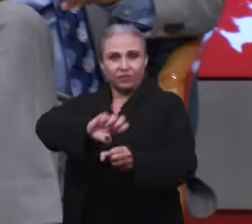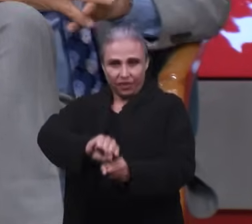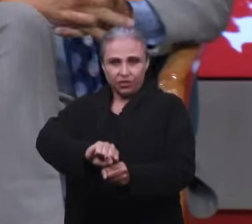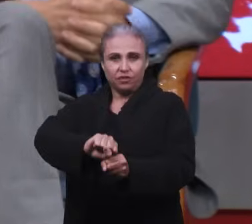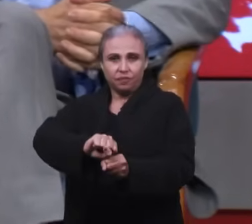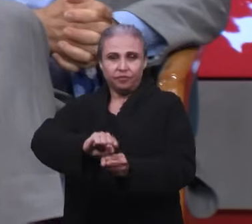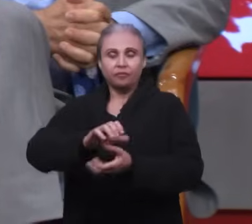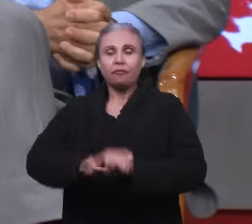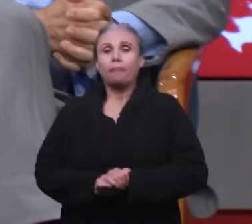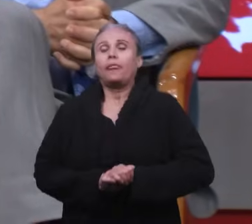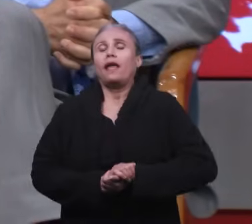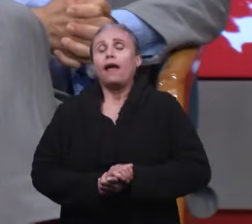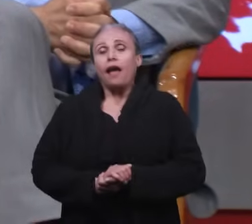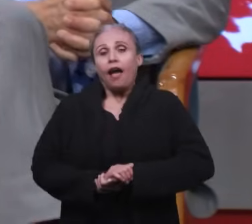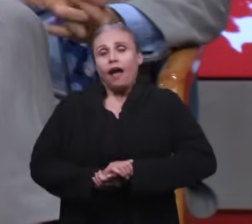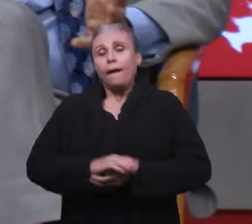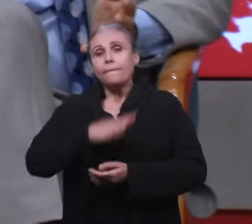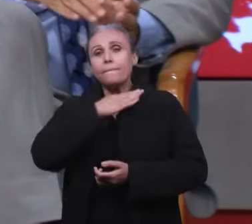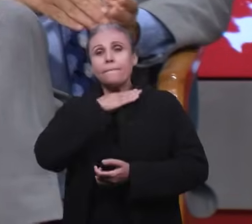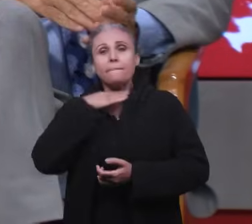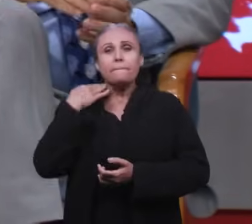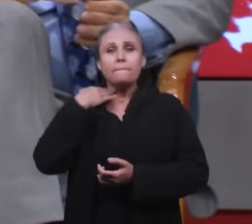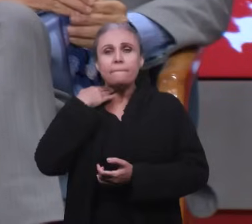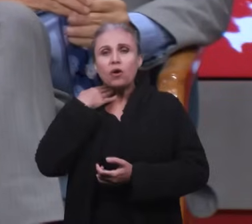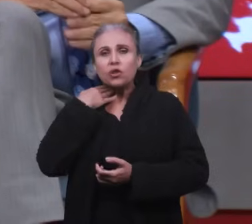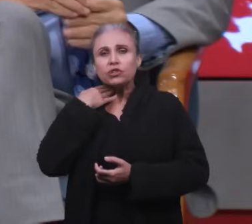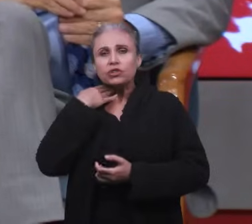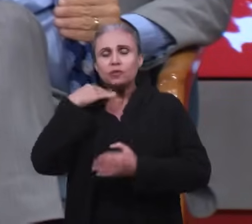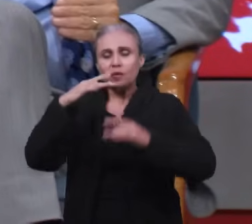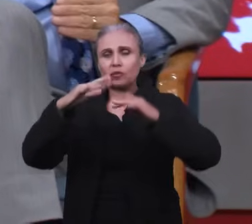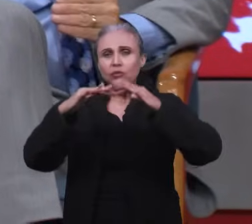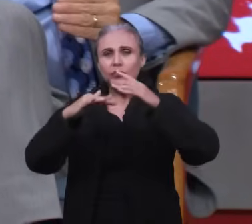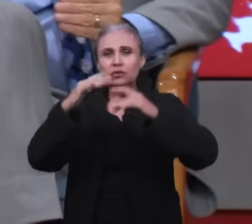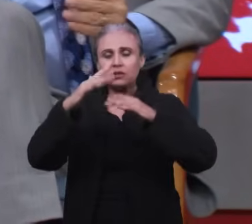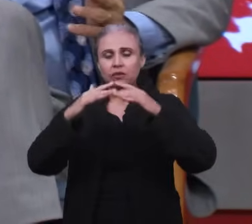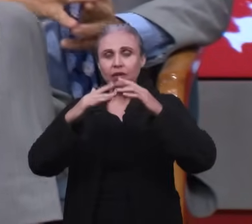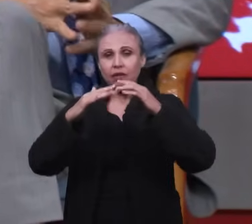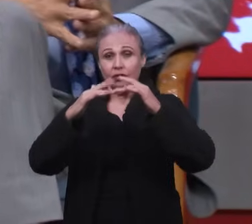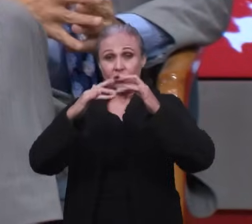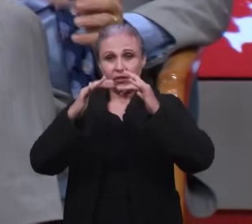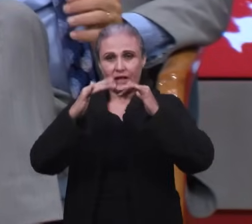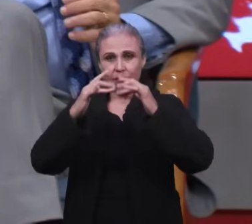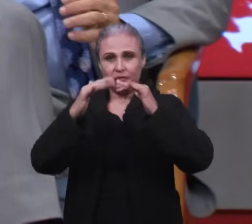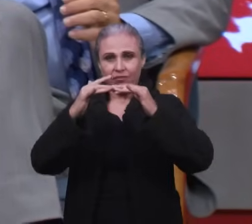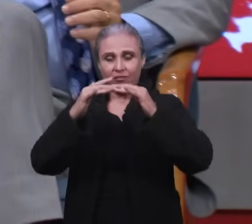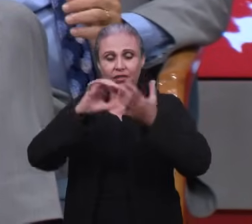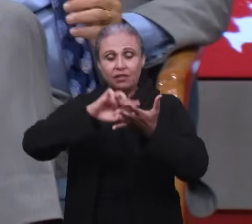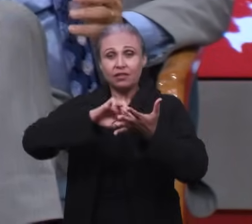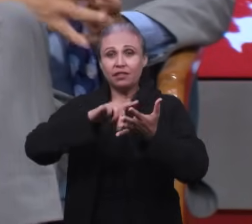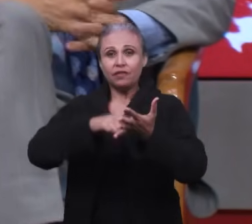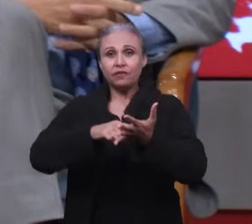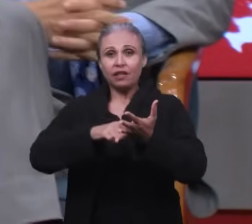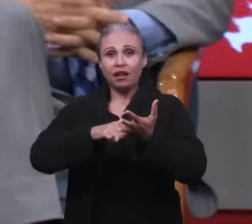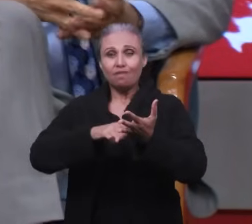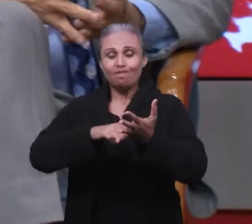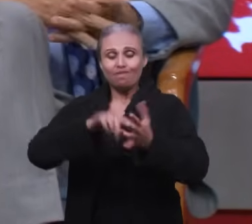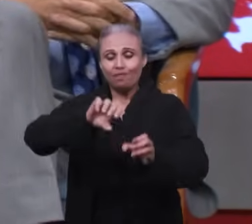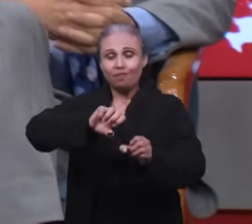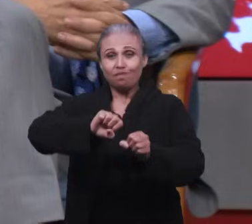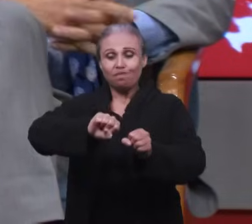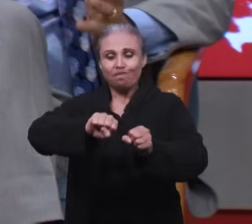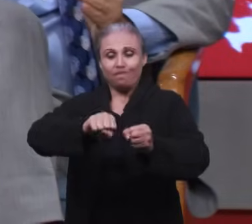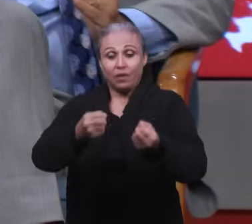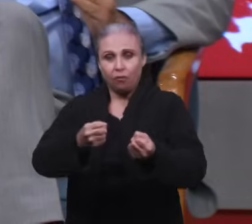morte cerebral? A igreja é corpo, mas o cabeça é Cristo. O que ele estava dizendo por aí?